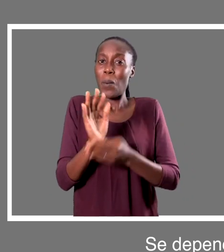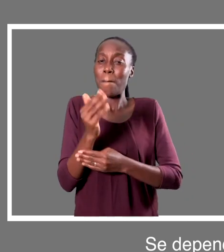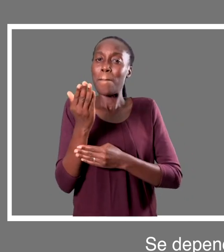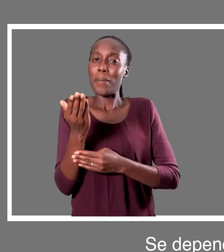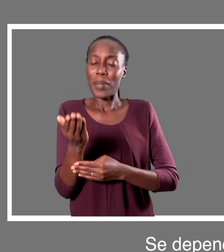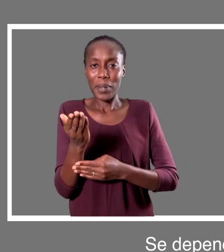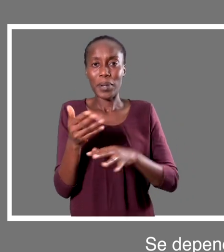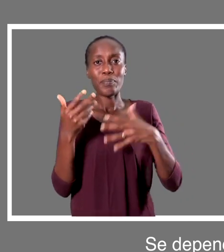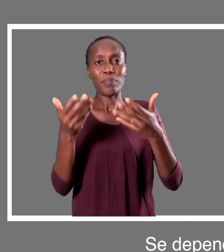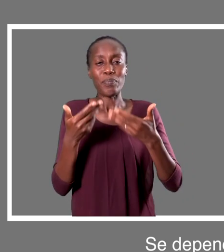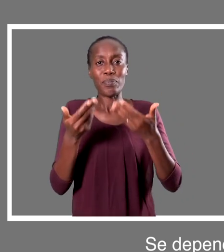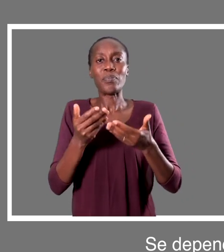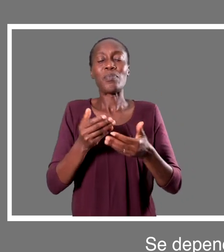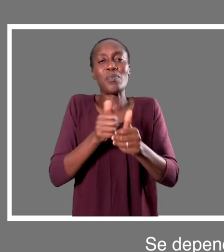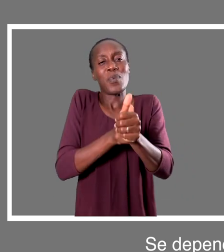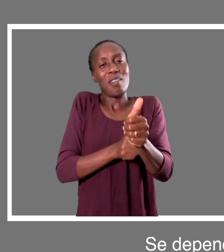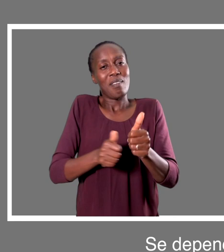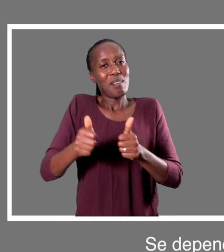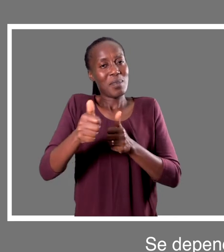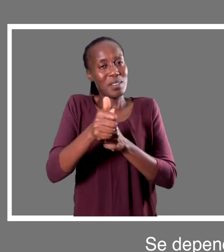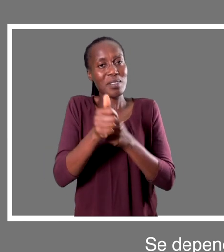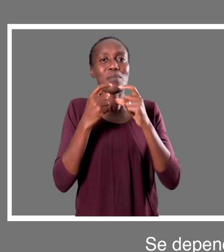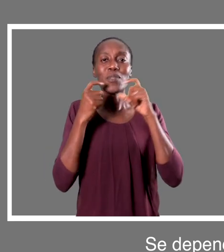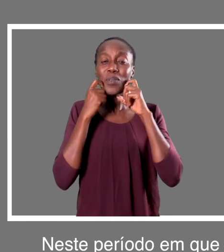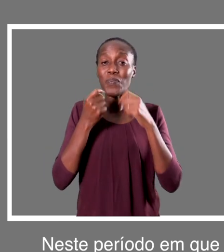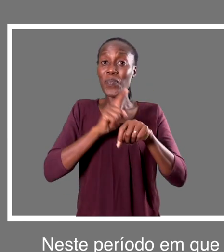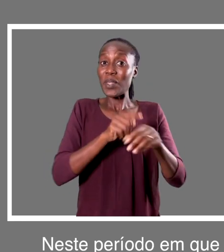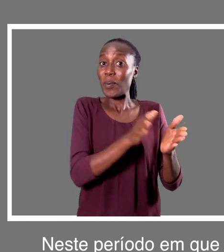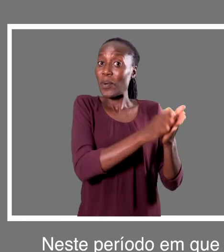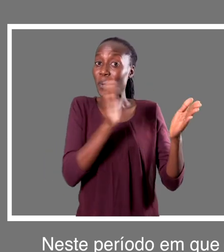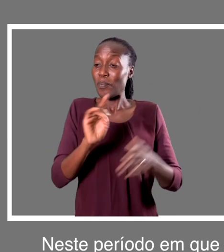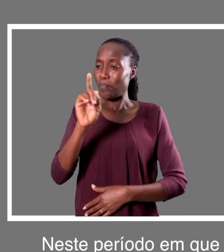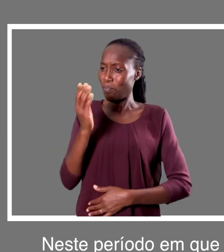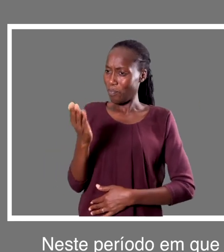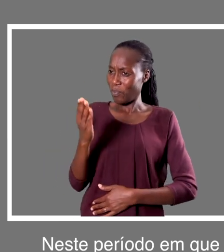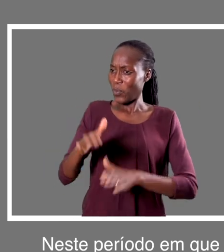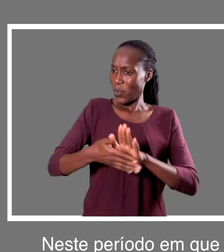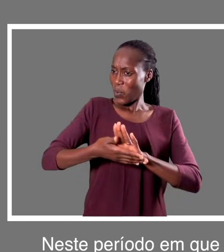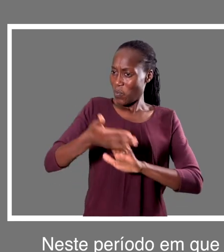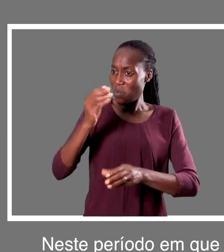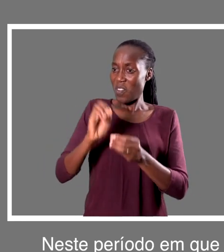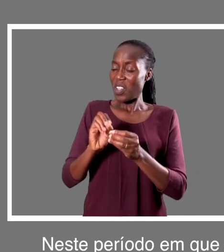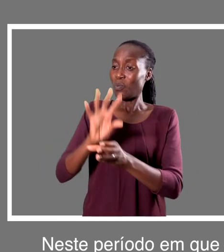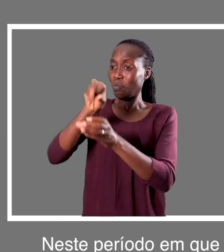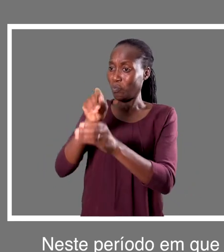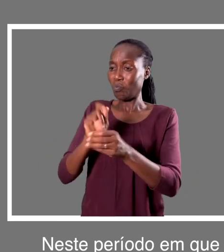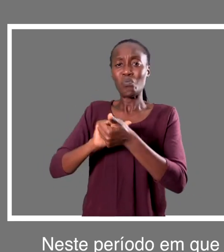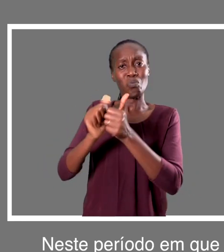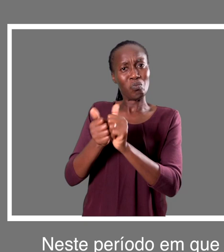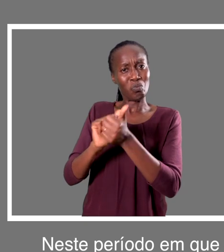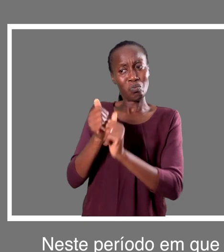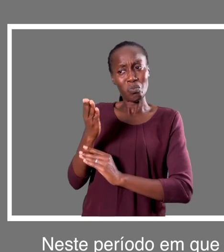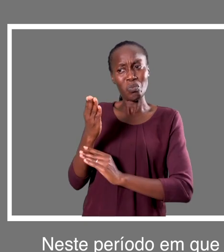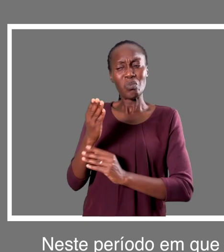tudo para voltar a representar o Moçambique. Neste período que estás a praticar o desporto, neste caso o